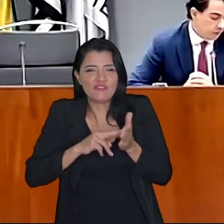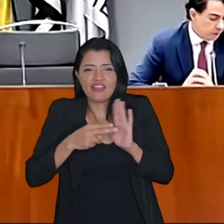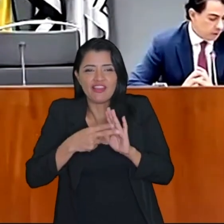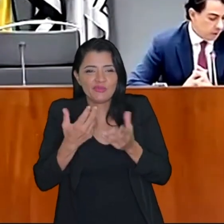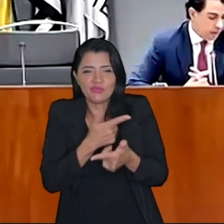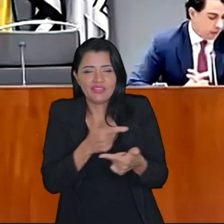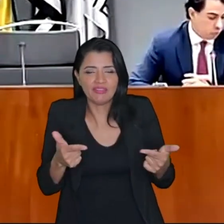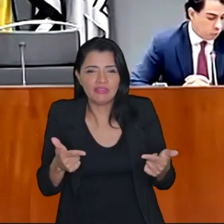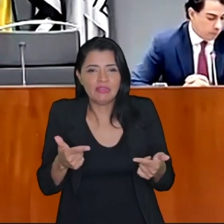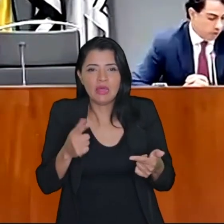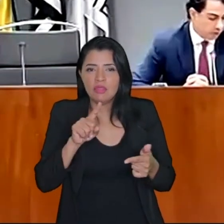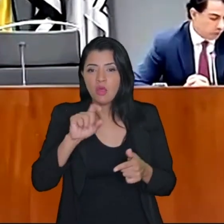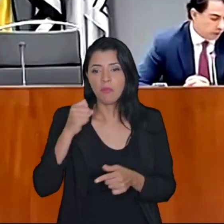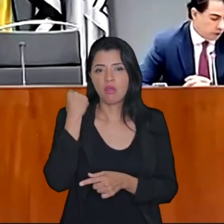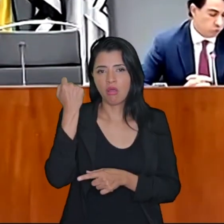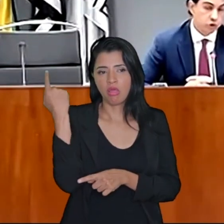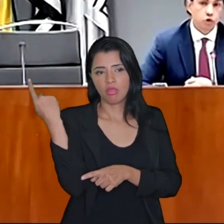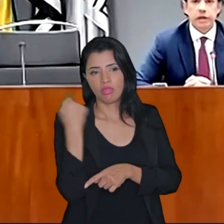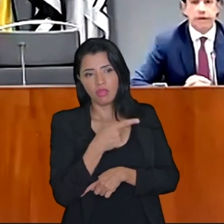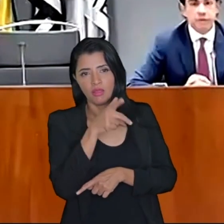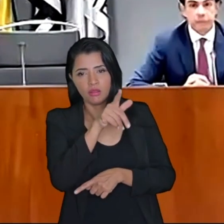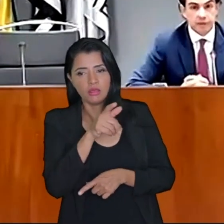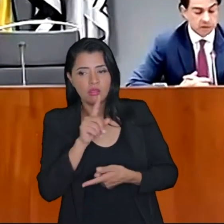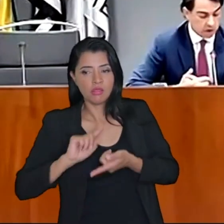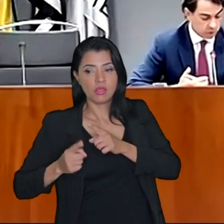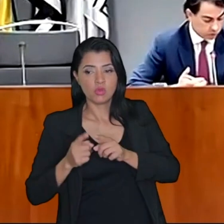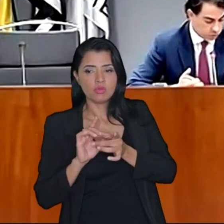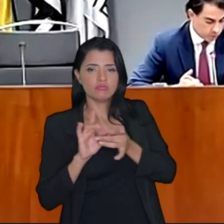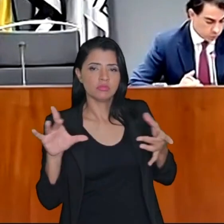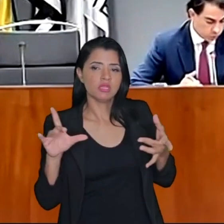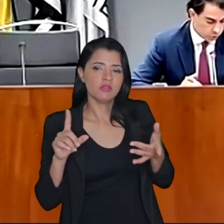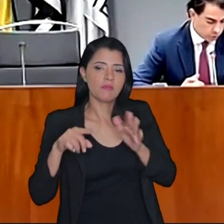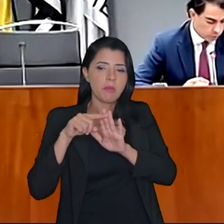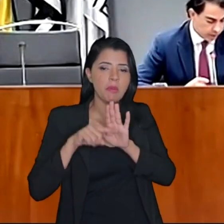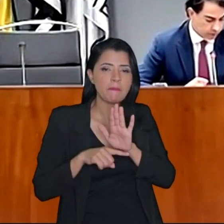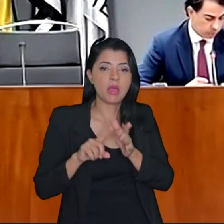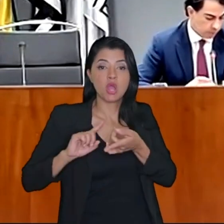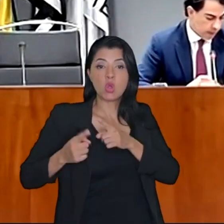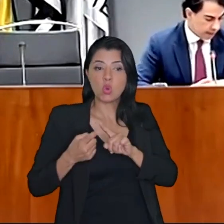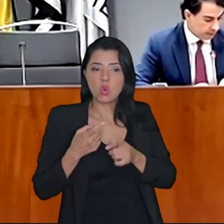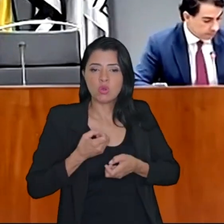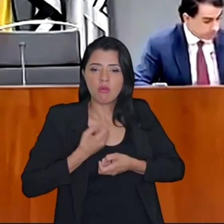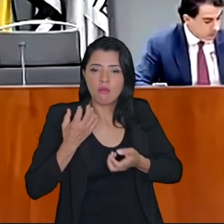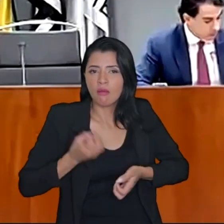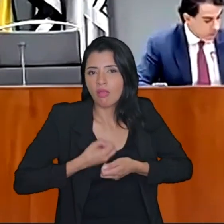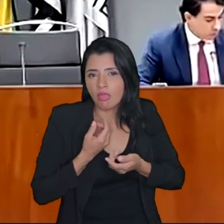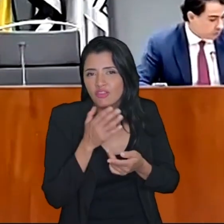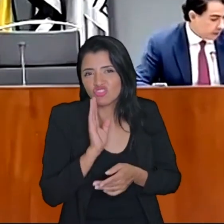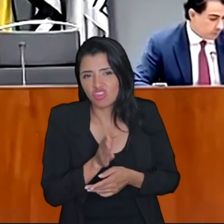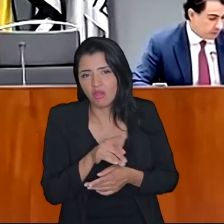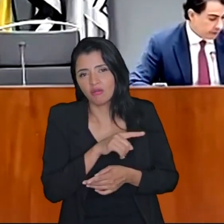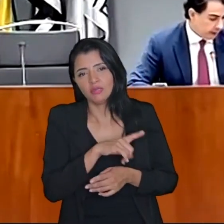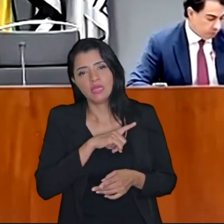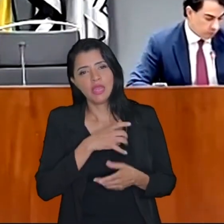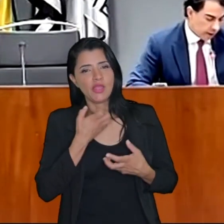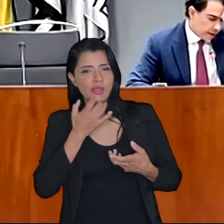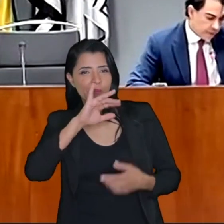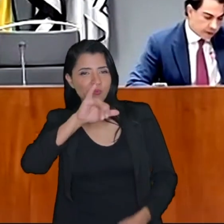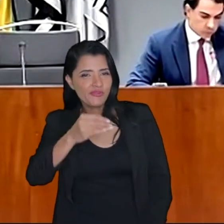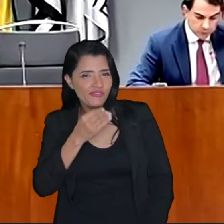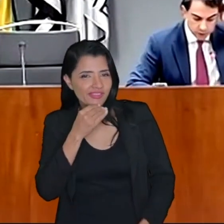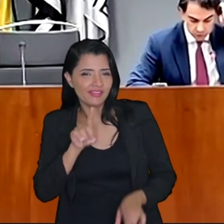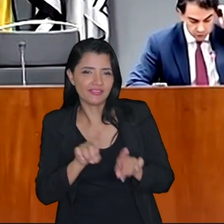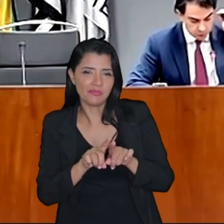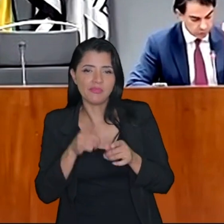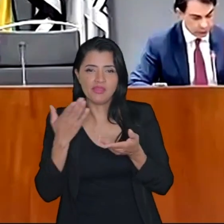situação do colaborador que negociou livremente as cláusulas do acordo de colaboração premiada. Eu gostaria de aproveitar aqui a